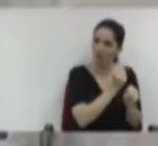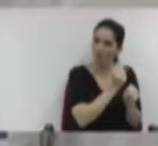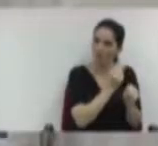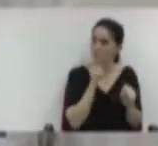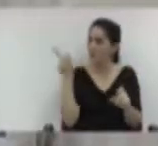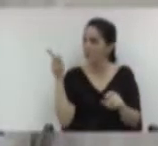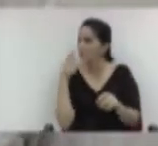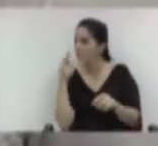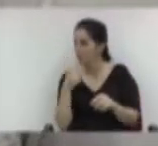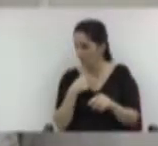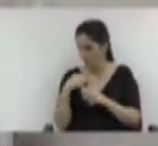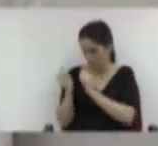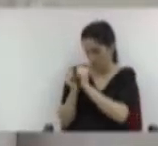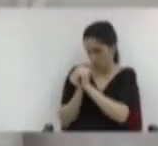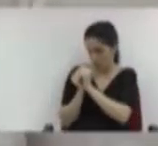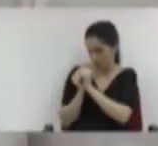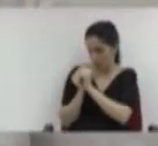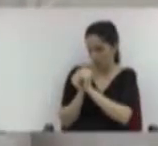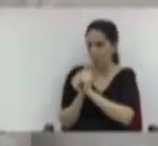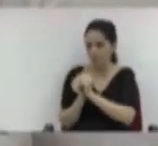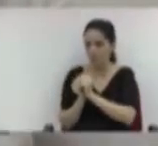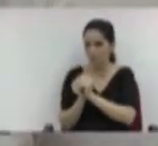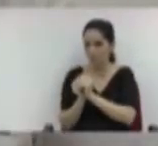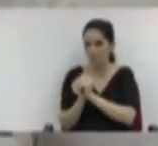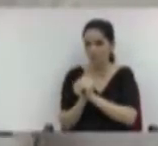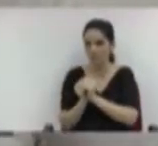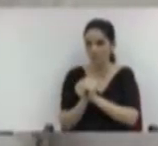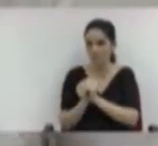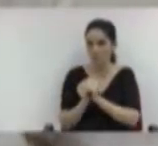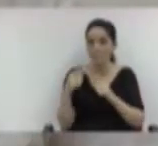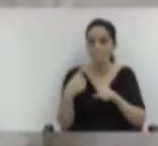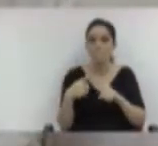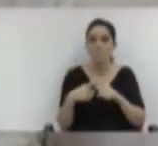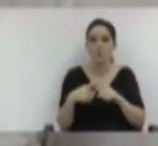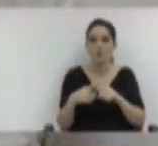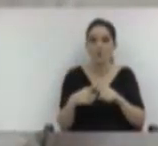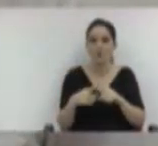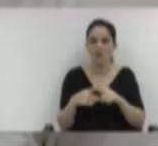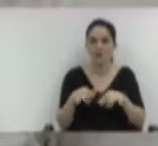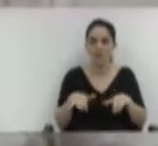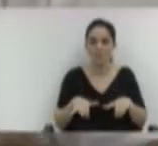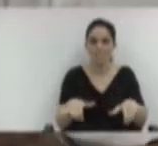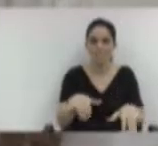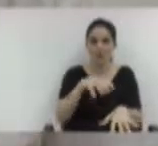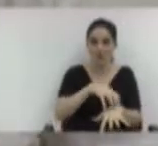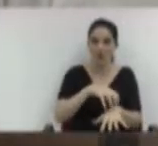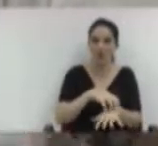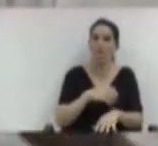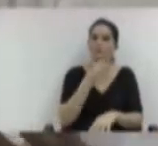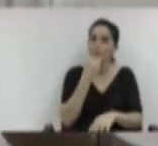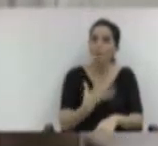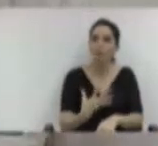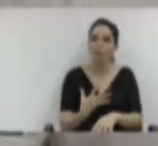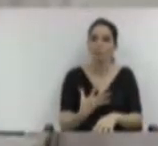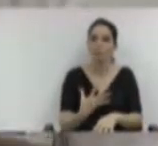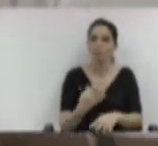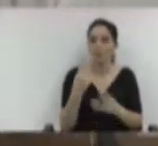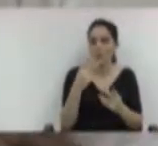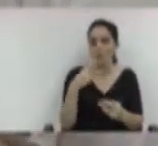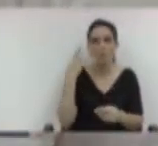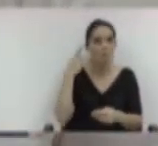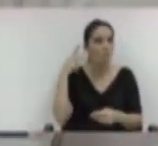saber que está sendo feito, porque para o bem daquele pessoal, daqueles comerciantes, como falava o vereador Lemão. Então, acho que a gente tem que pensar no